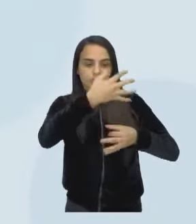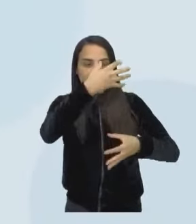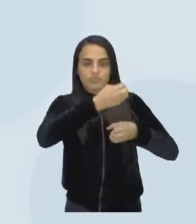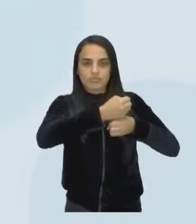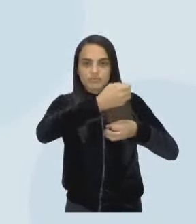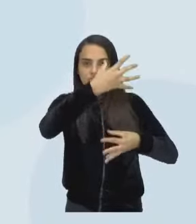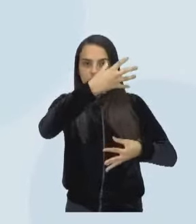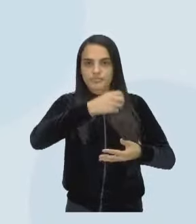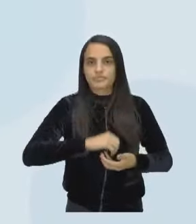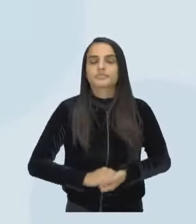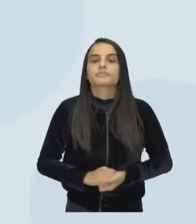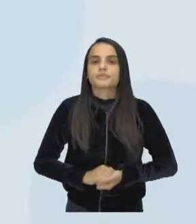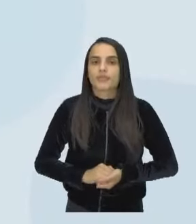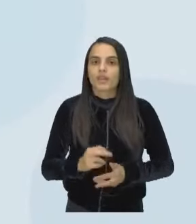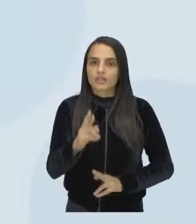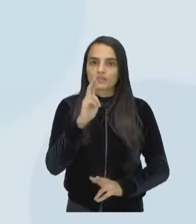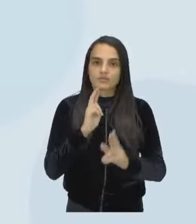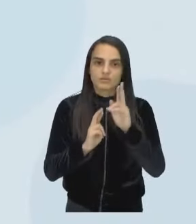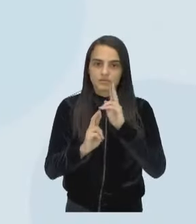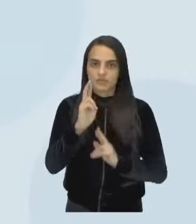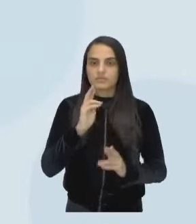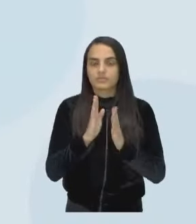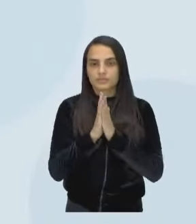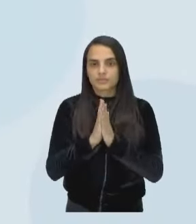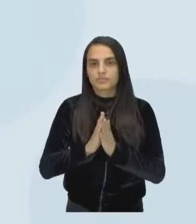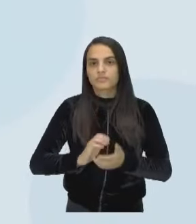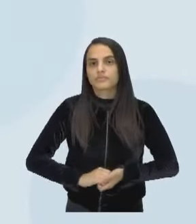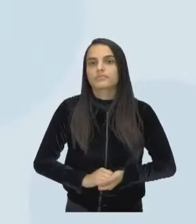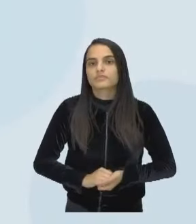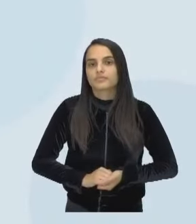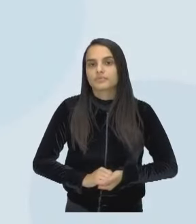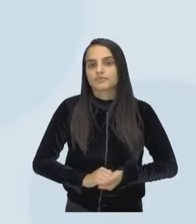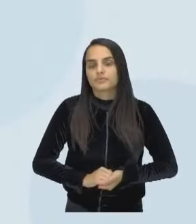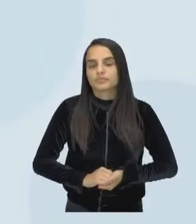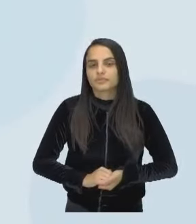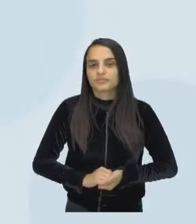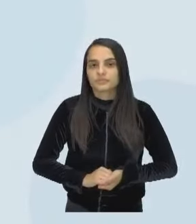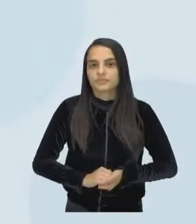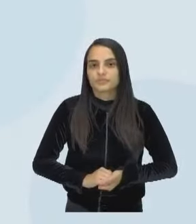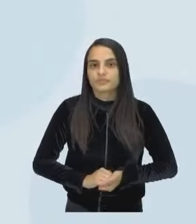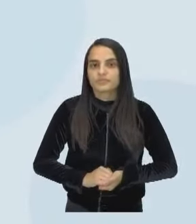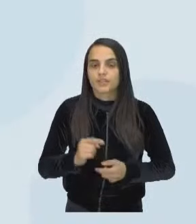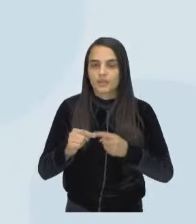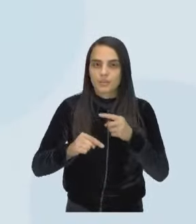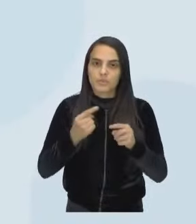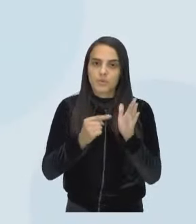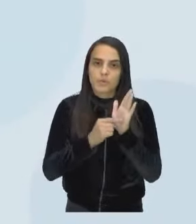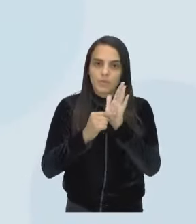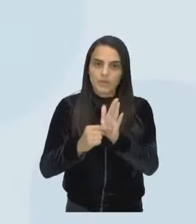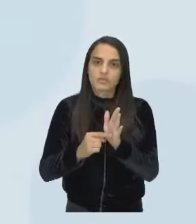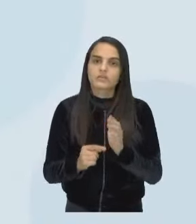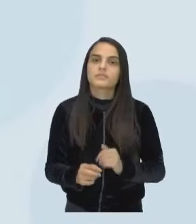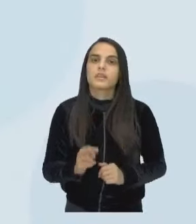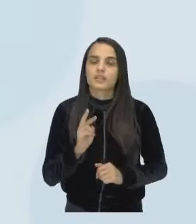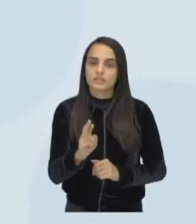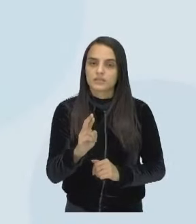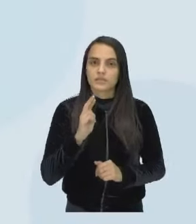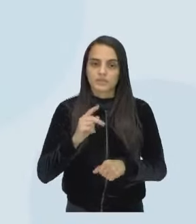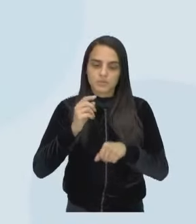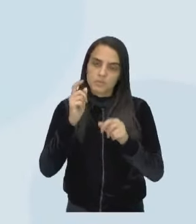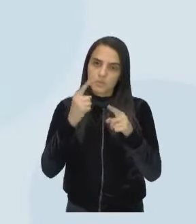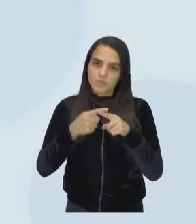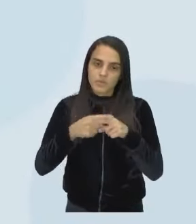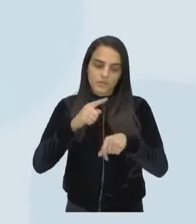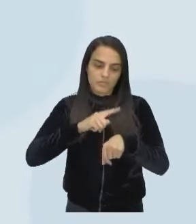nem colocar o vídeo novamente. Vamos ver se sobe alguma coisa de resposta. Se não, eu já mostro a resposta pra gente, porque o tempo tá... É, o